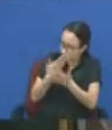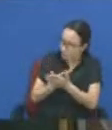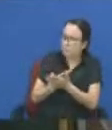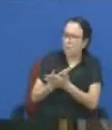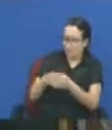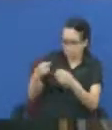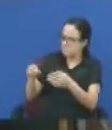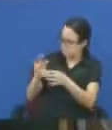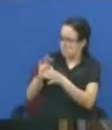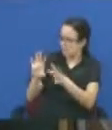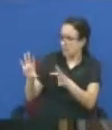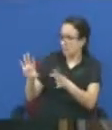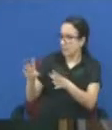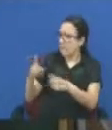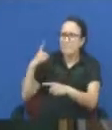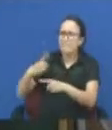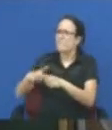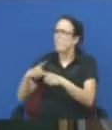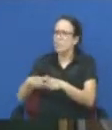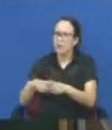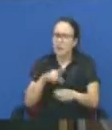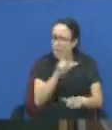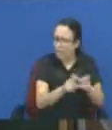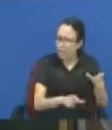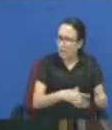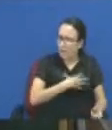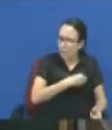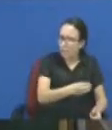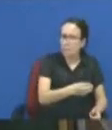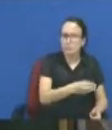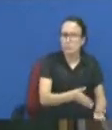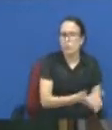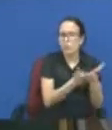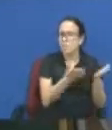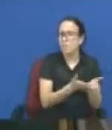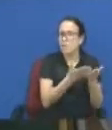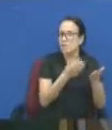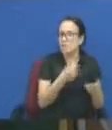por que o filho do pobre tem que ser empacotador no supermercado aos 14 anos de idade?